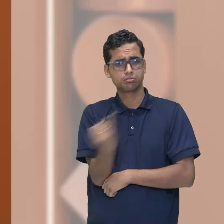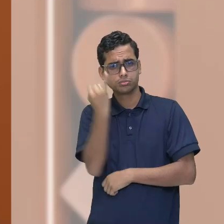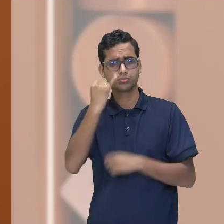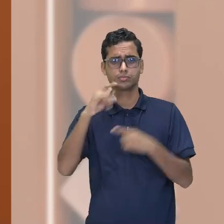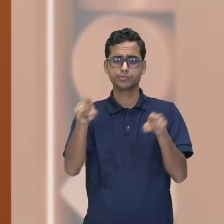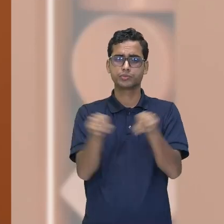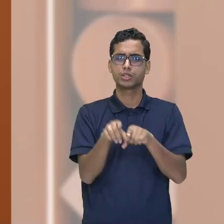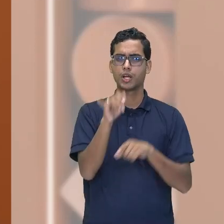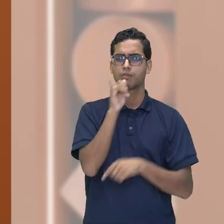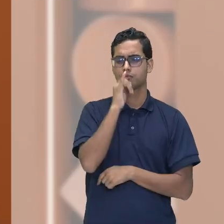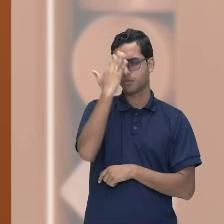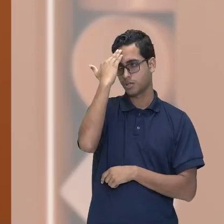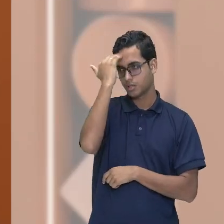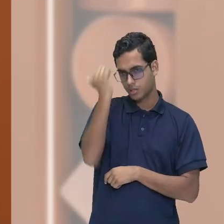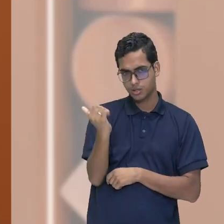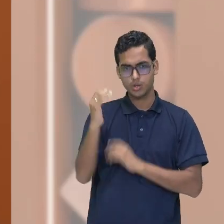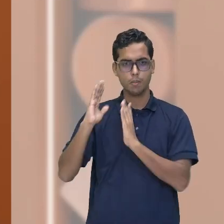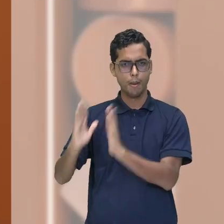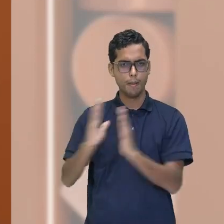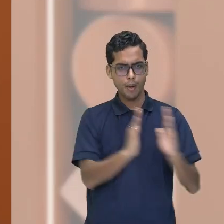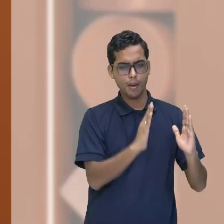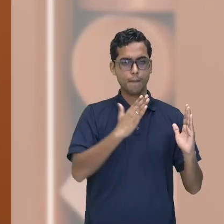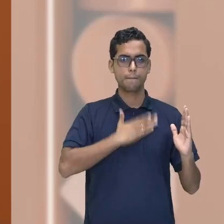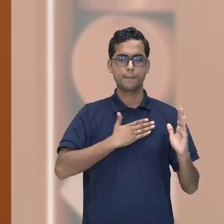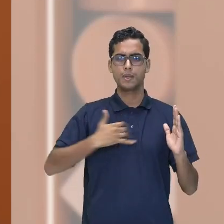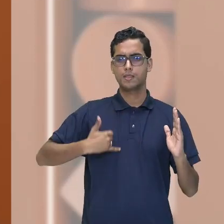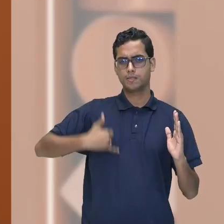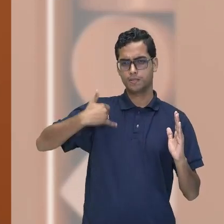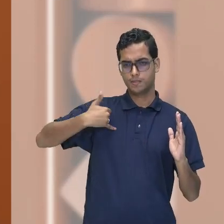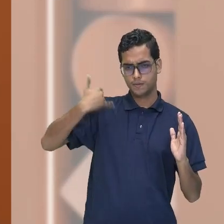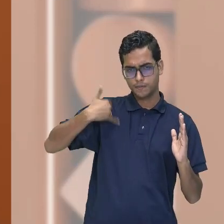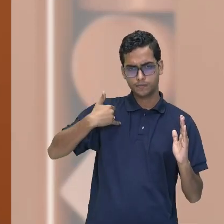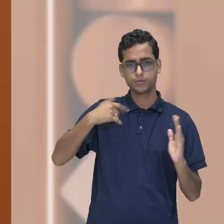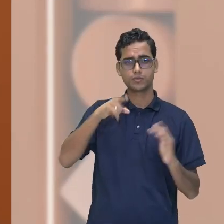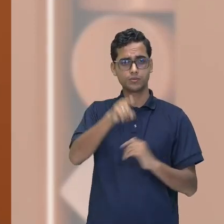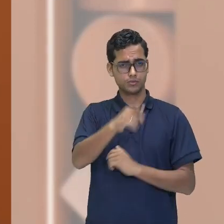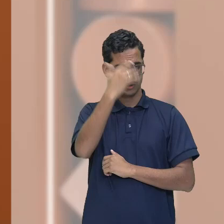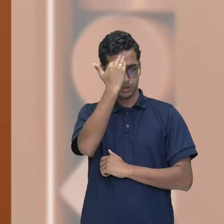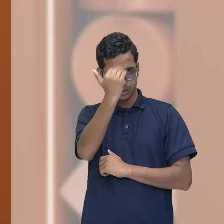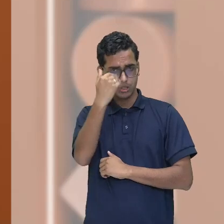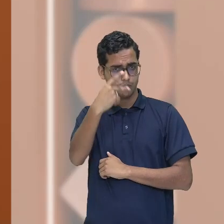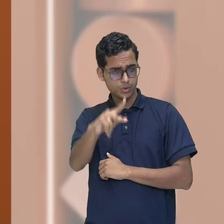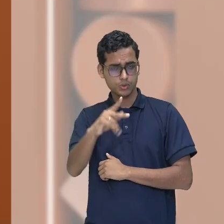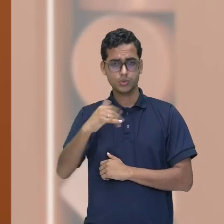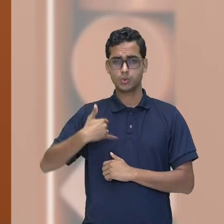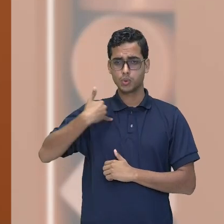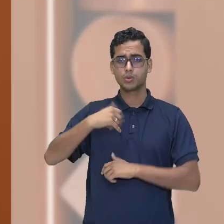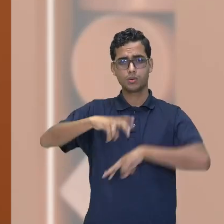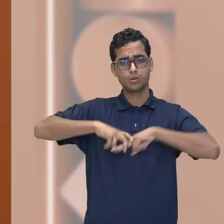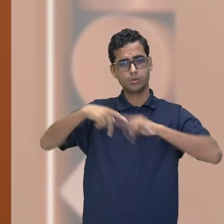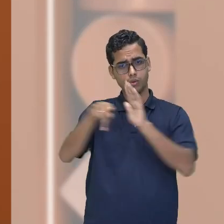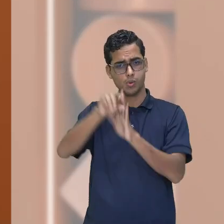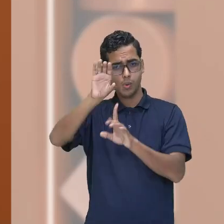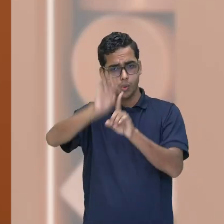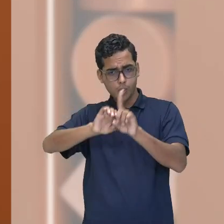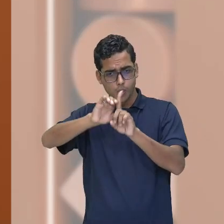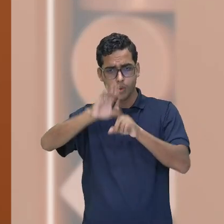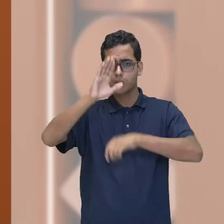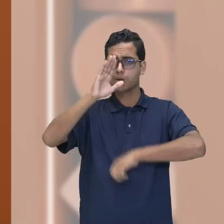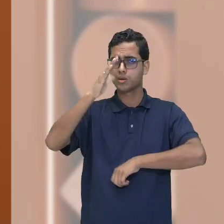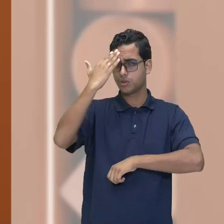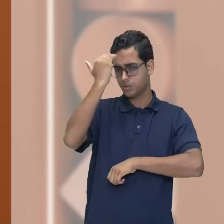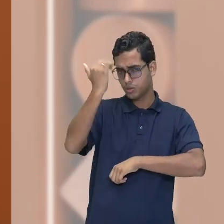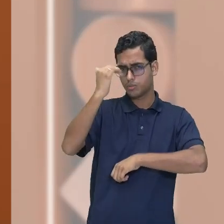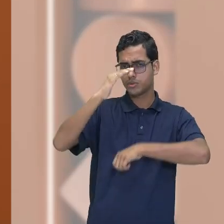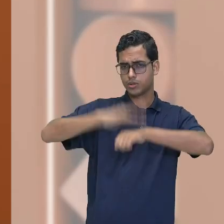sei cronologicamente qual é a minha idade, assim como você sabe cronologicamente por conta do calendário, né? Desde o ano que